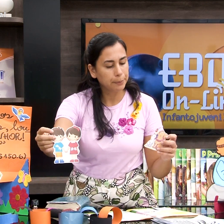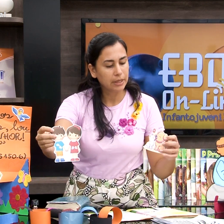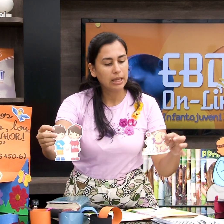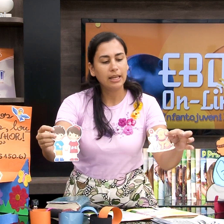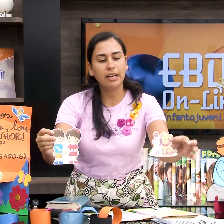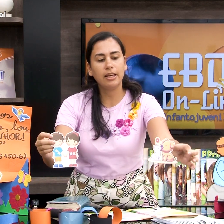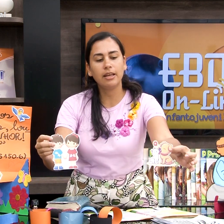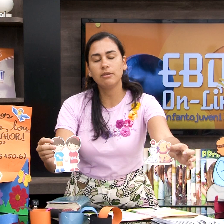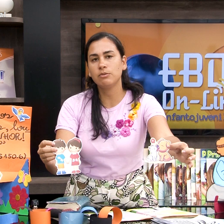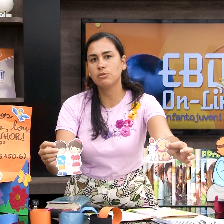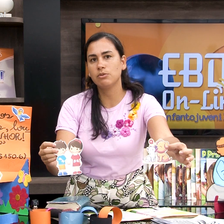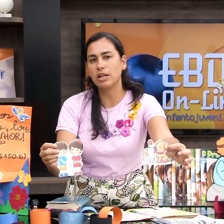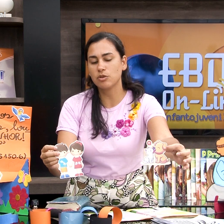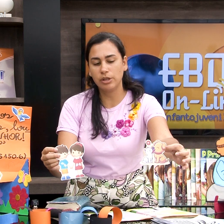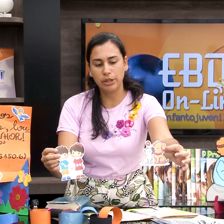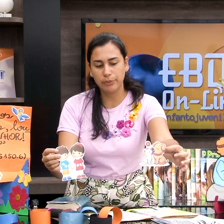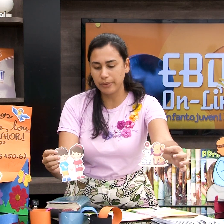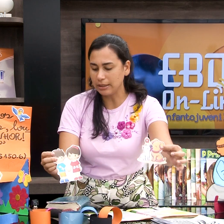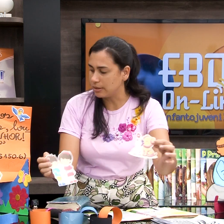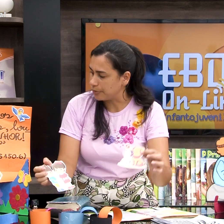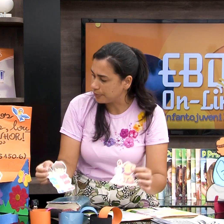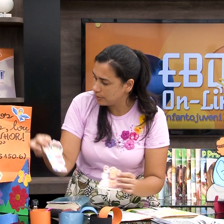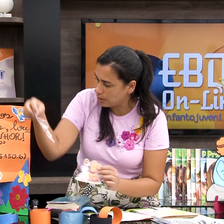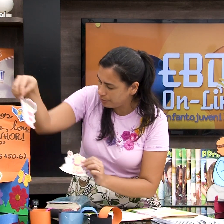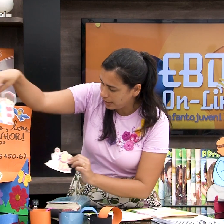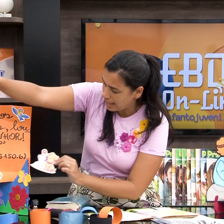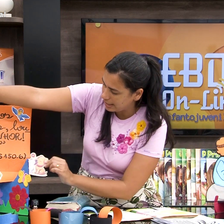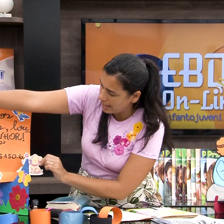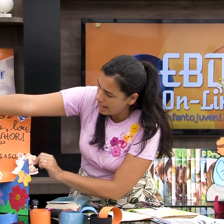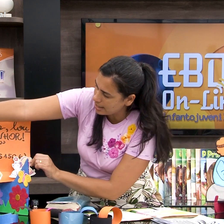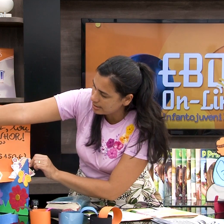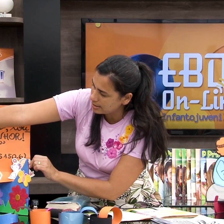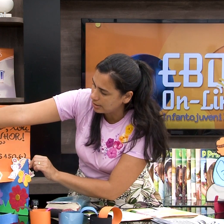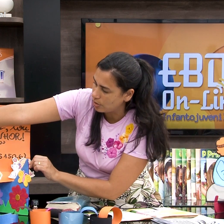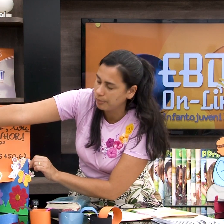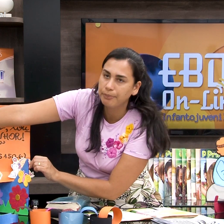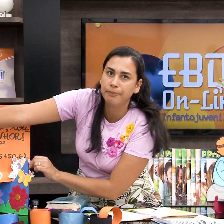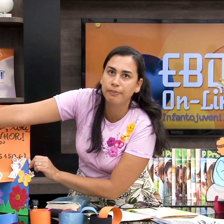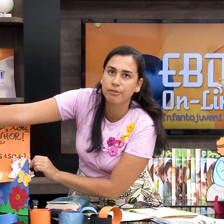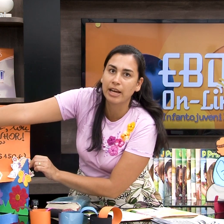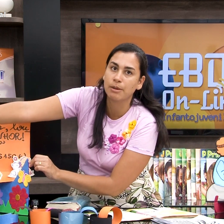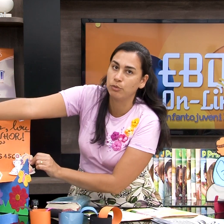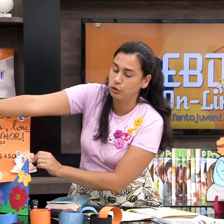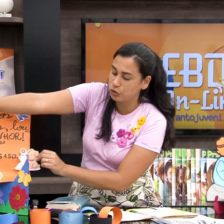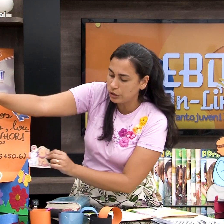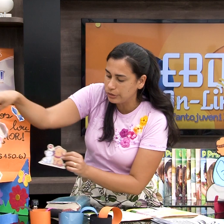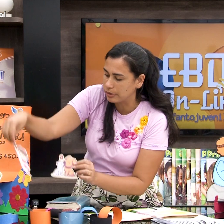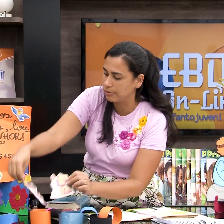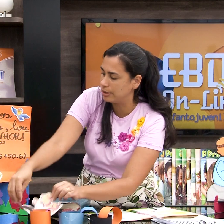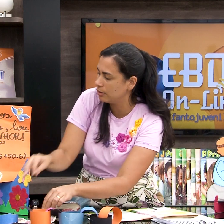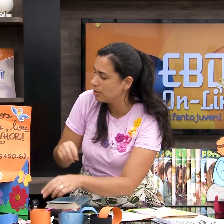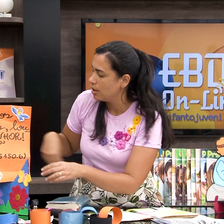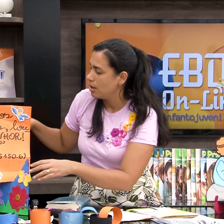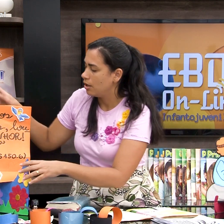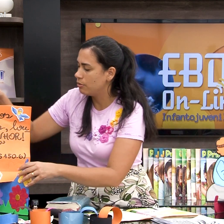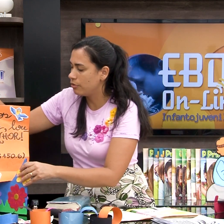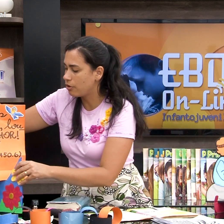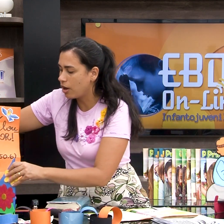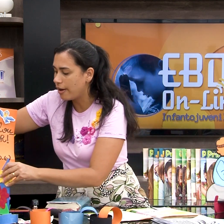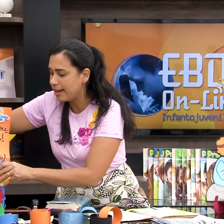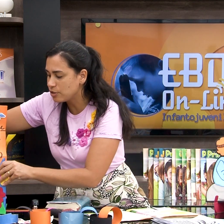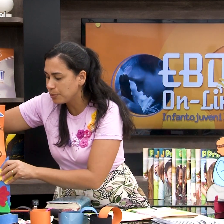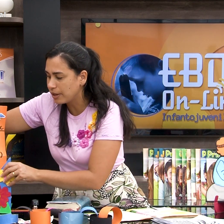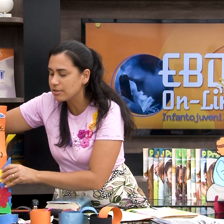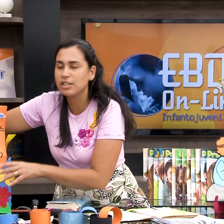menininha e um cachorrinho e um gatinho. Então ficaria assim, ó. Ficaria bonitinho, tá vendo? Eu